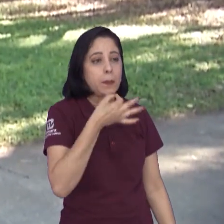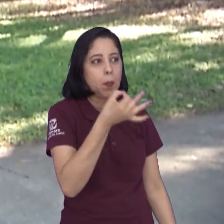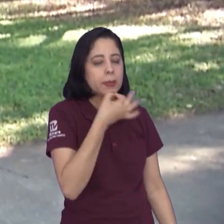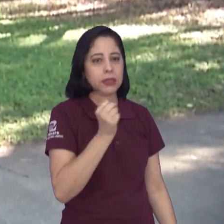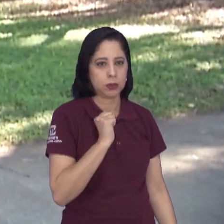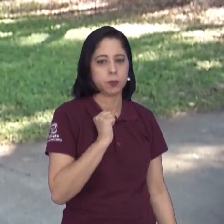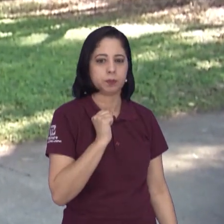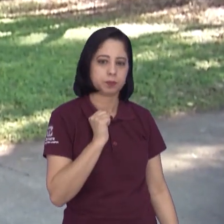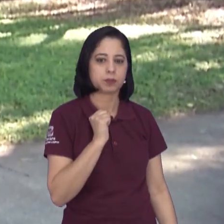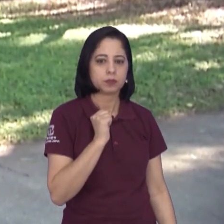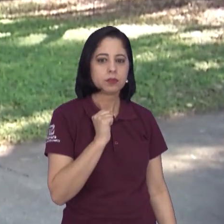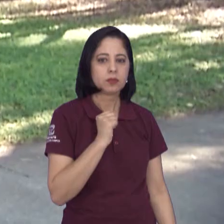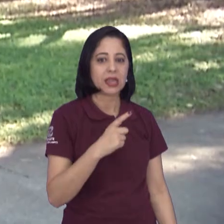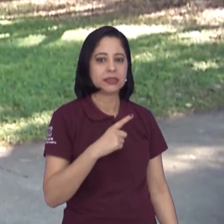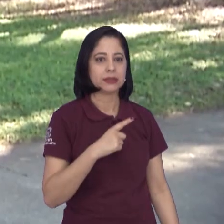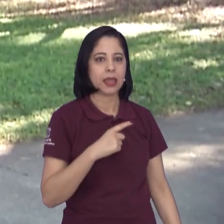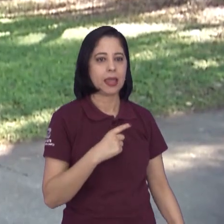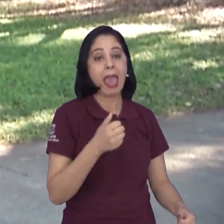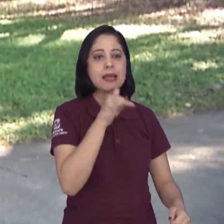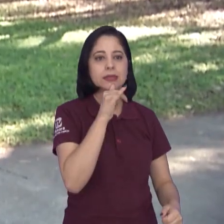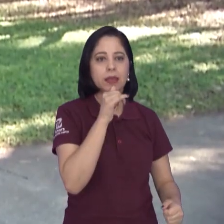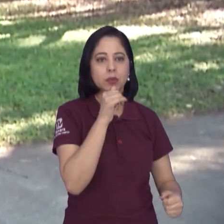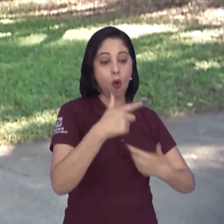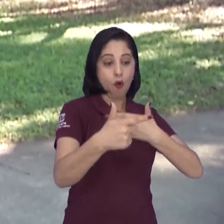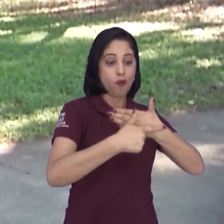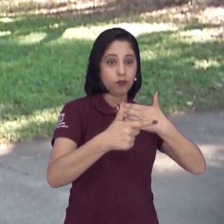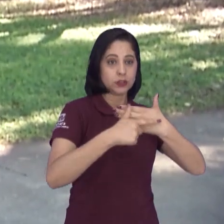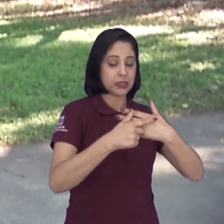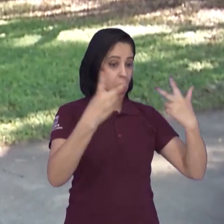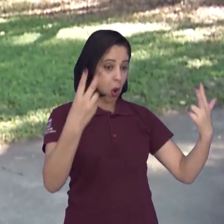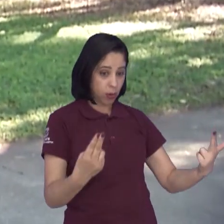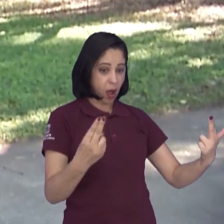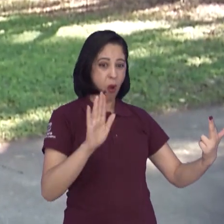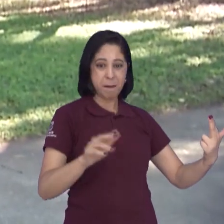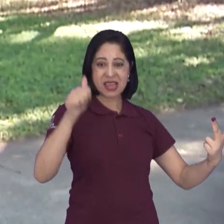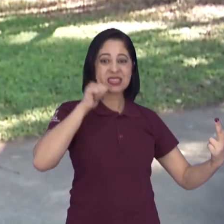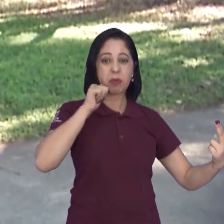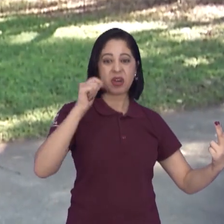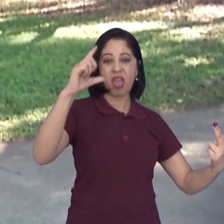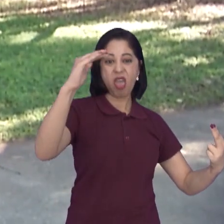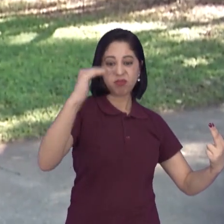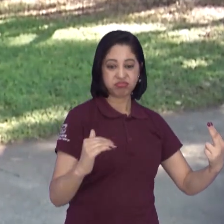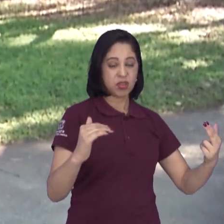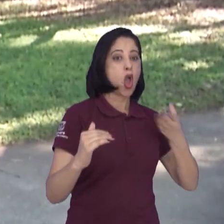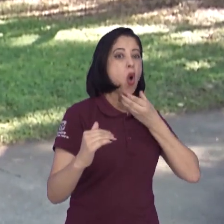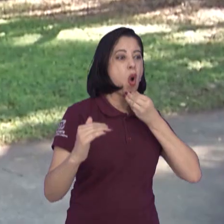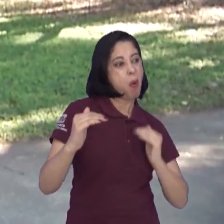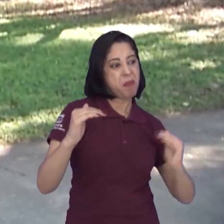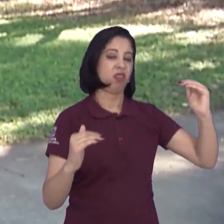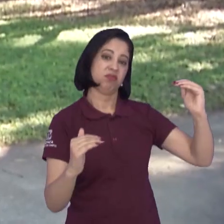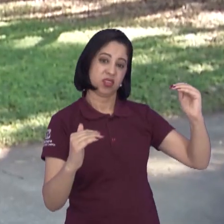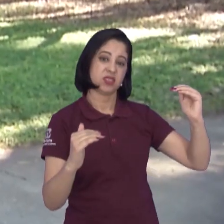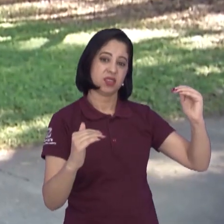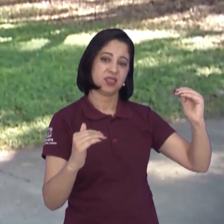pessoas que exercem o mesmo cargo, mas homens ganham mais do que mulheres exercendo o mesmo cargo, mas eu